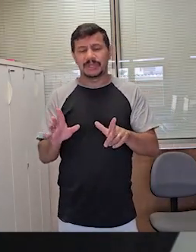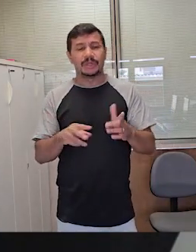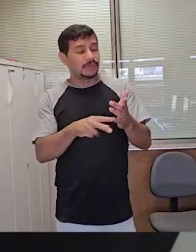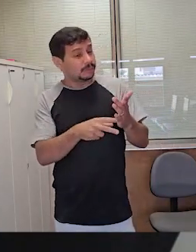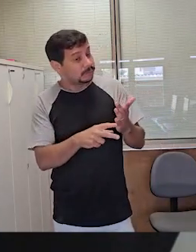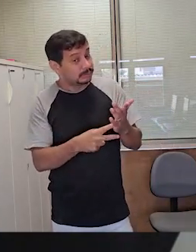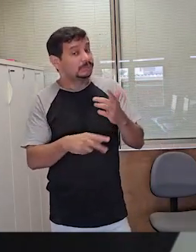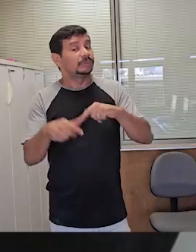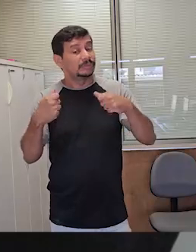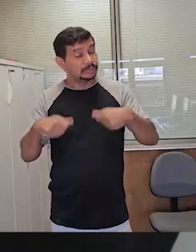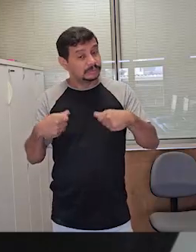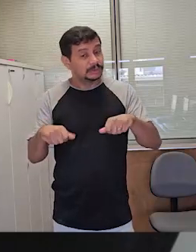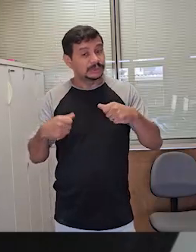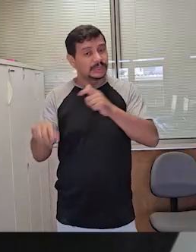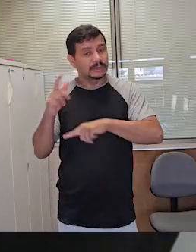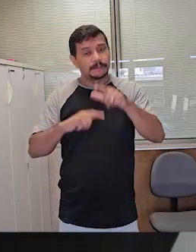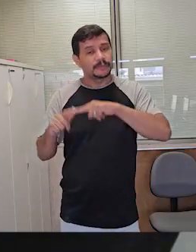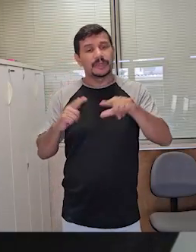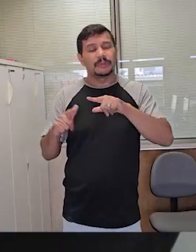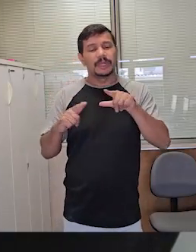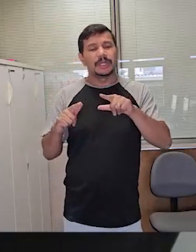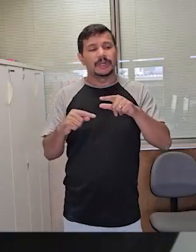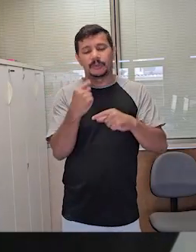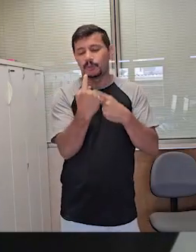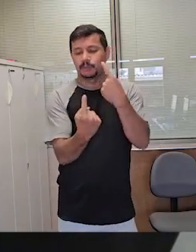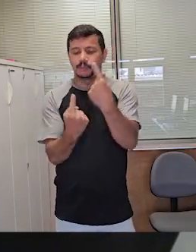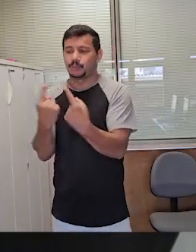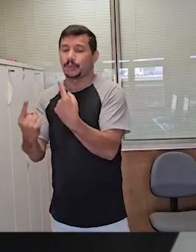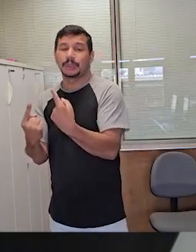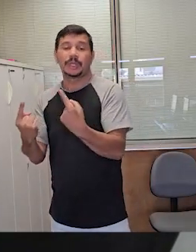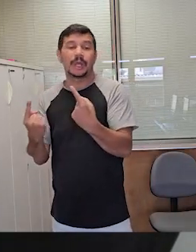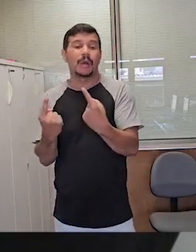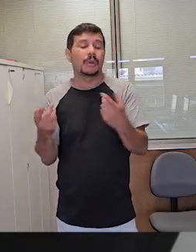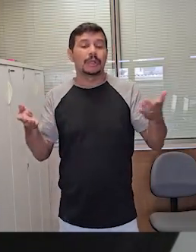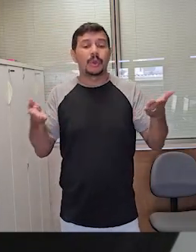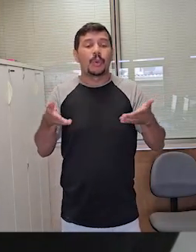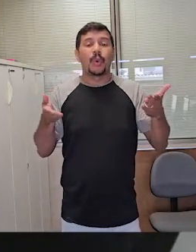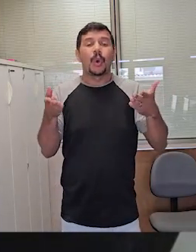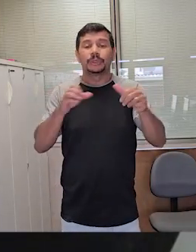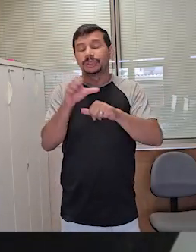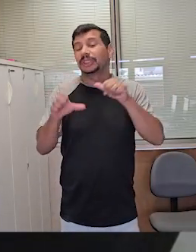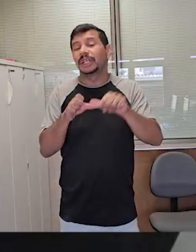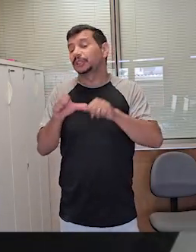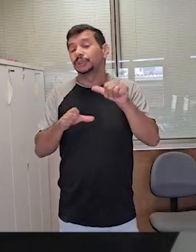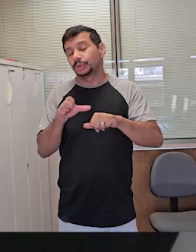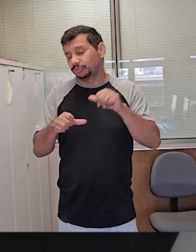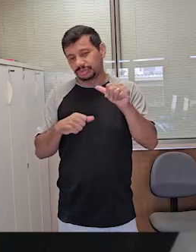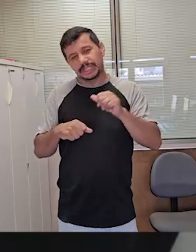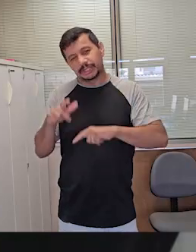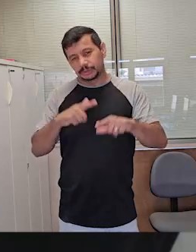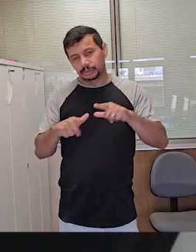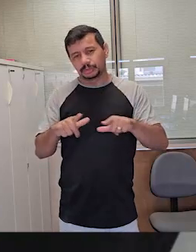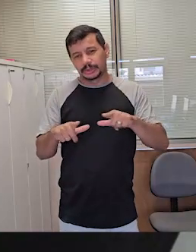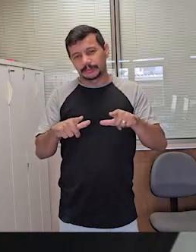para sobreviver precisa trabalhar, né? Uma das formas de trabalho é esse tal modernismo, esse empreendedorismo que eles